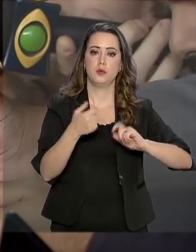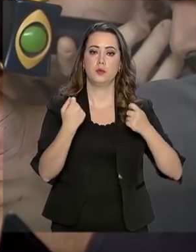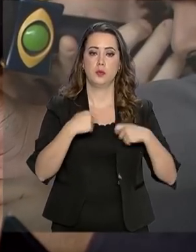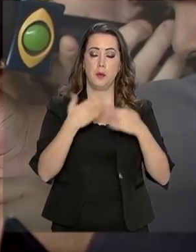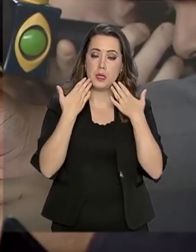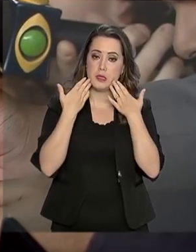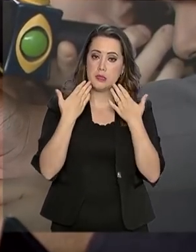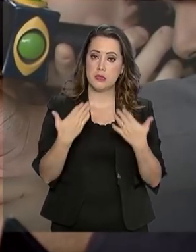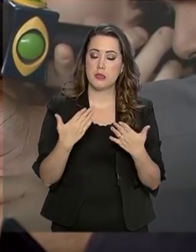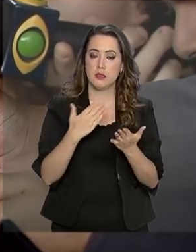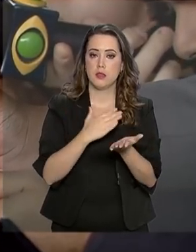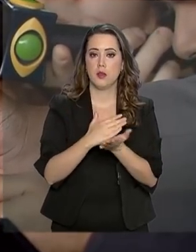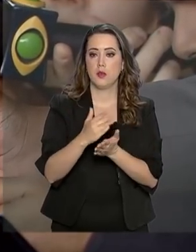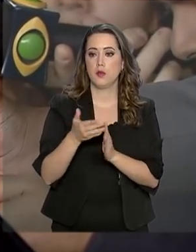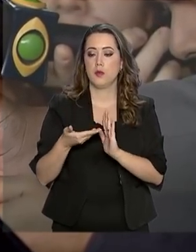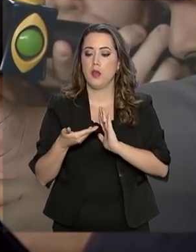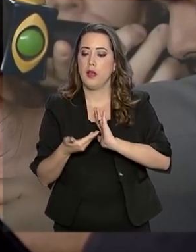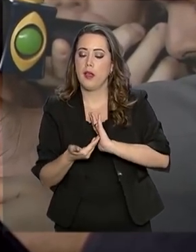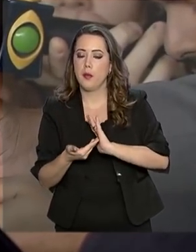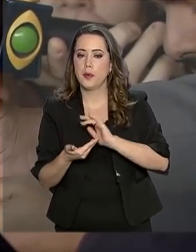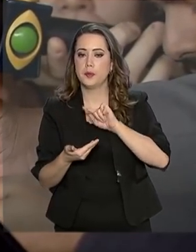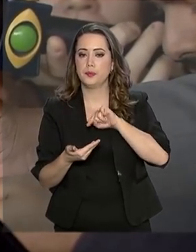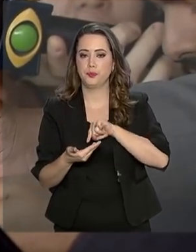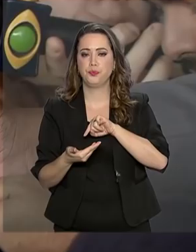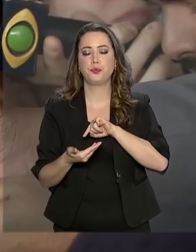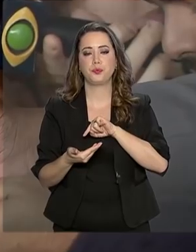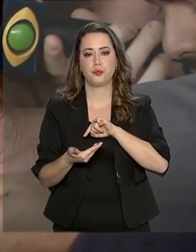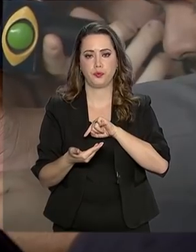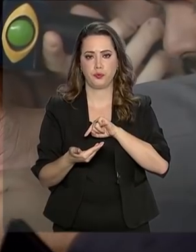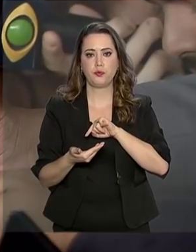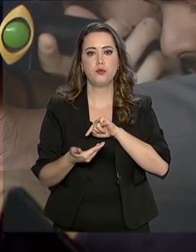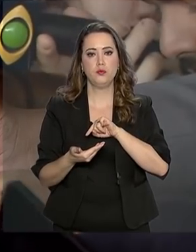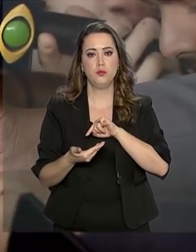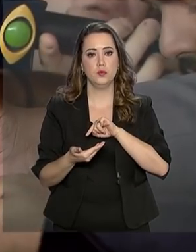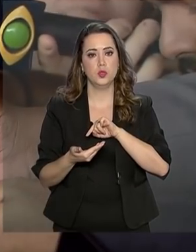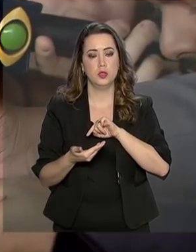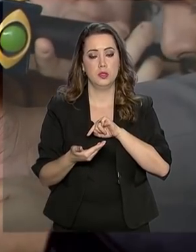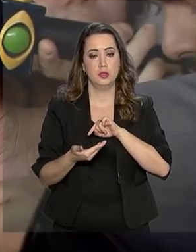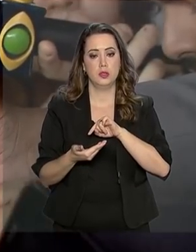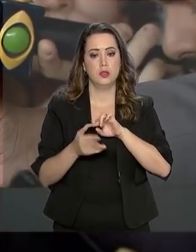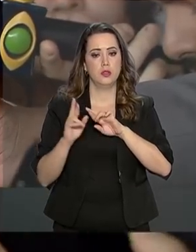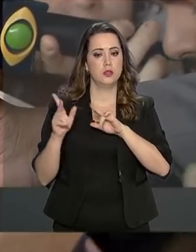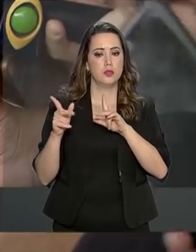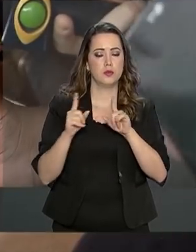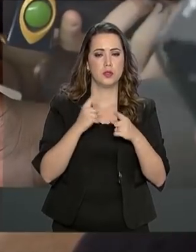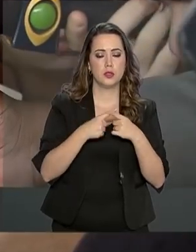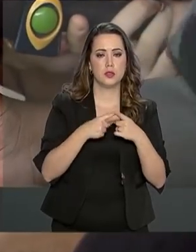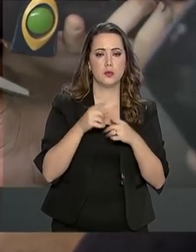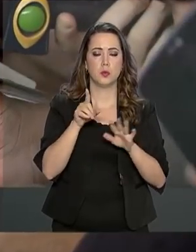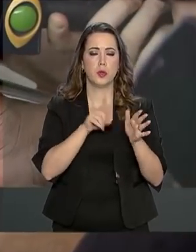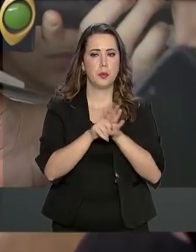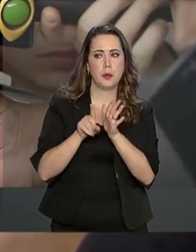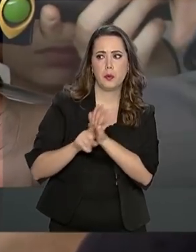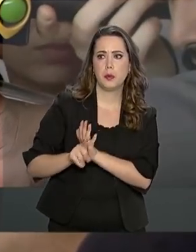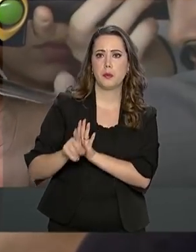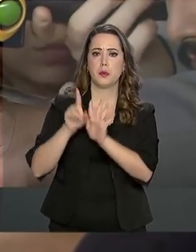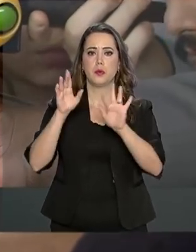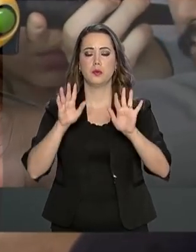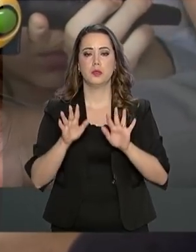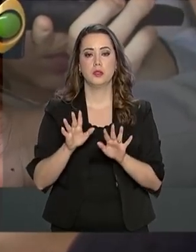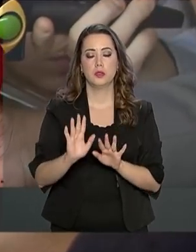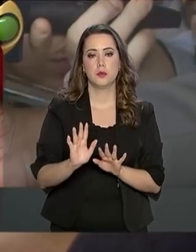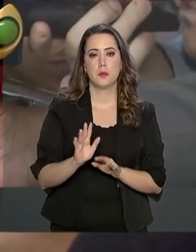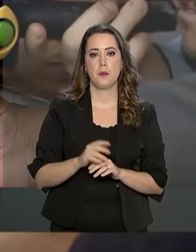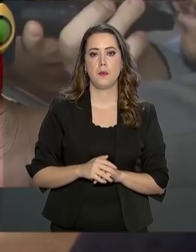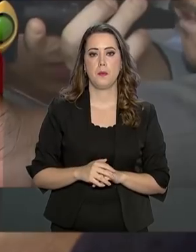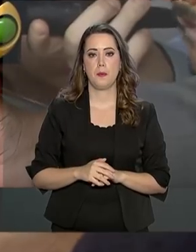será apresentado inicialmente à Câmara Federal e aos parlamentares. Qual é a diferença mínima ao presidente entre homens e secretário?